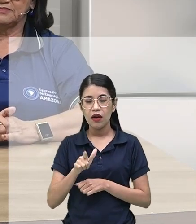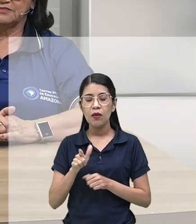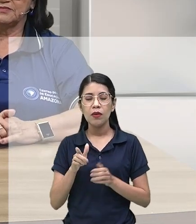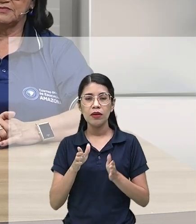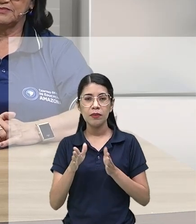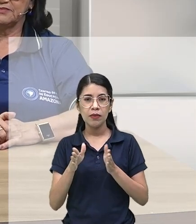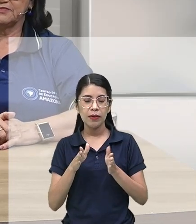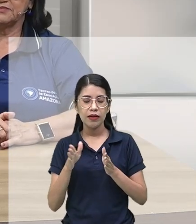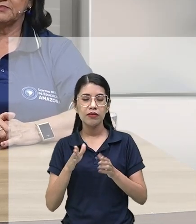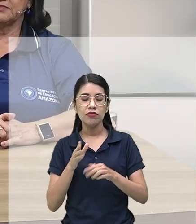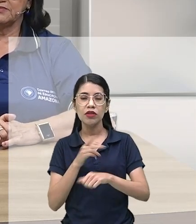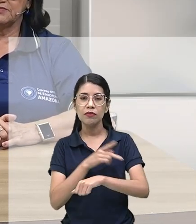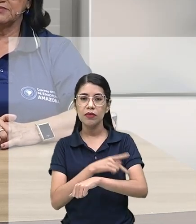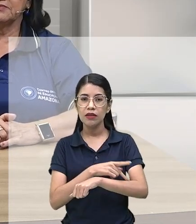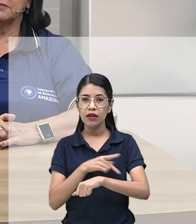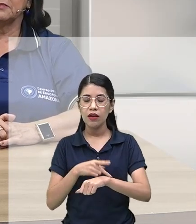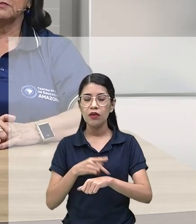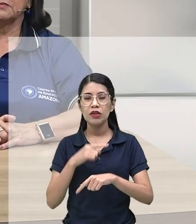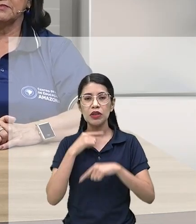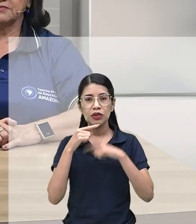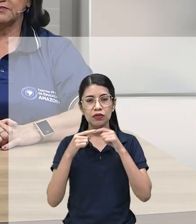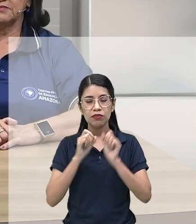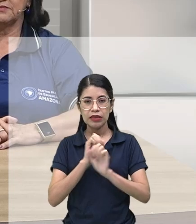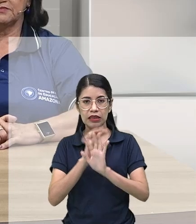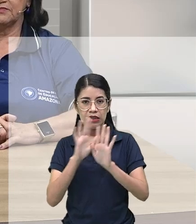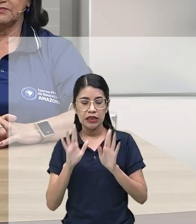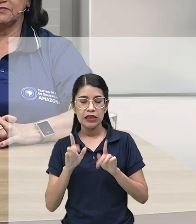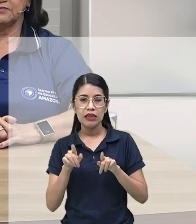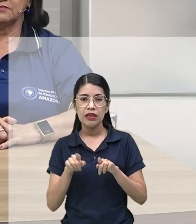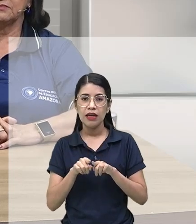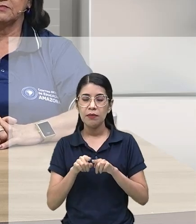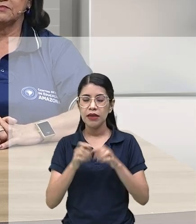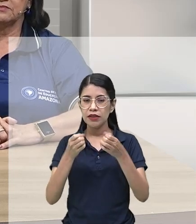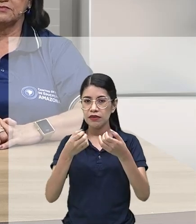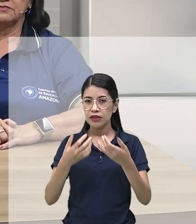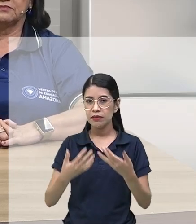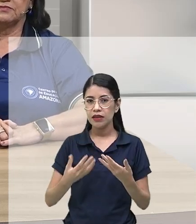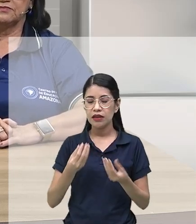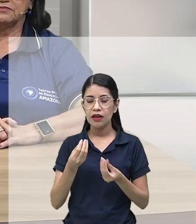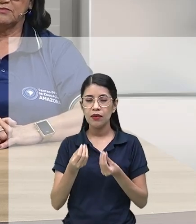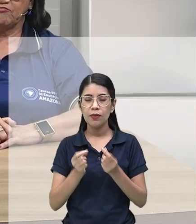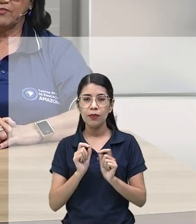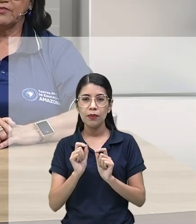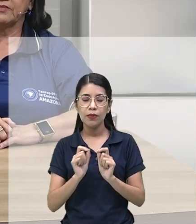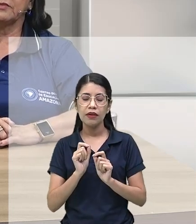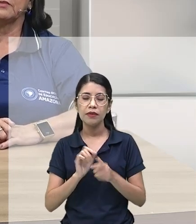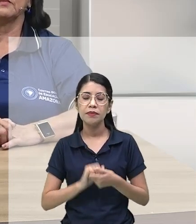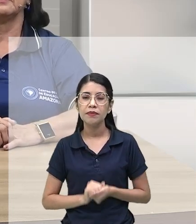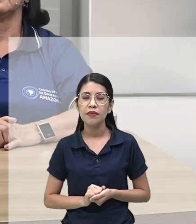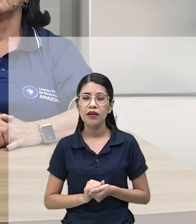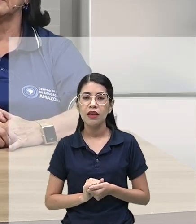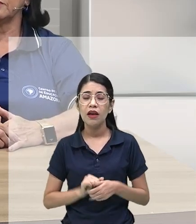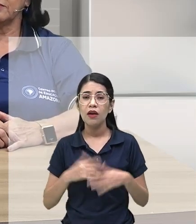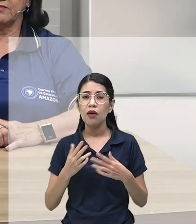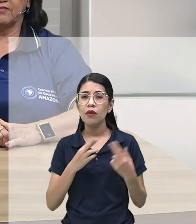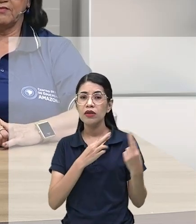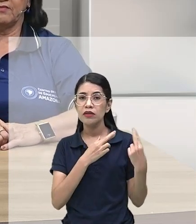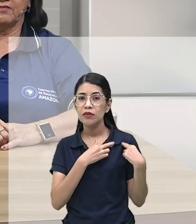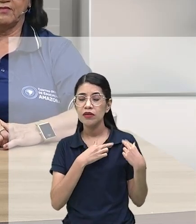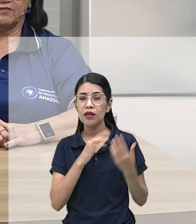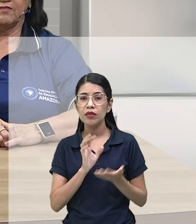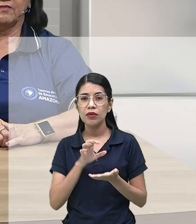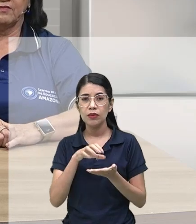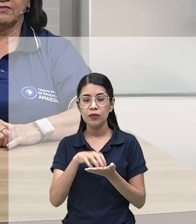este momento, né, de tirar dúvidas, e nós vamos falar um pouquinho sobre a atribuição, né, da nossa coordenação, que sempre